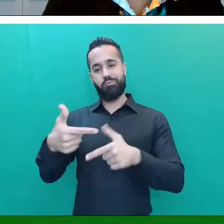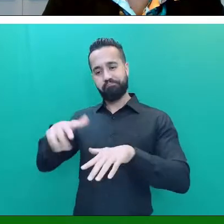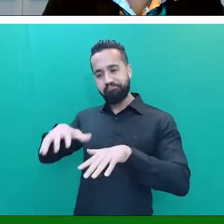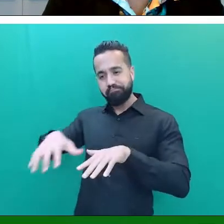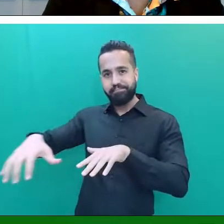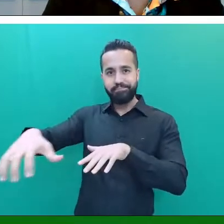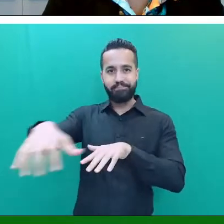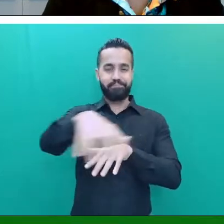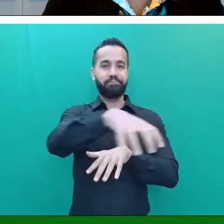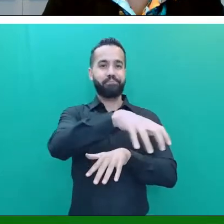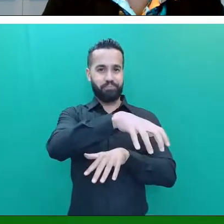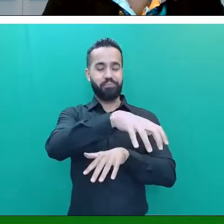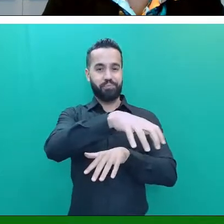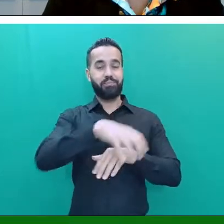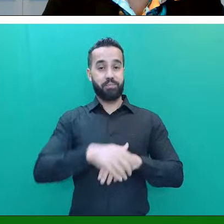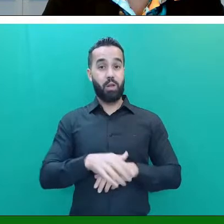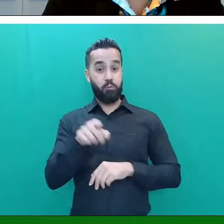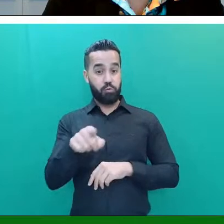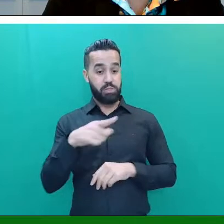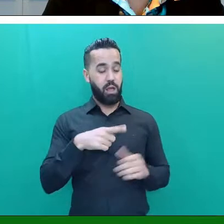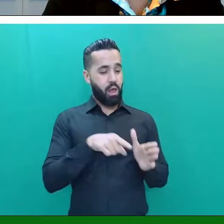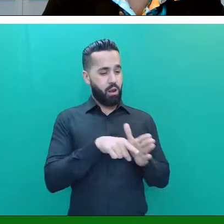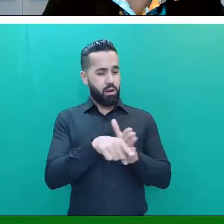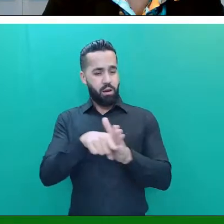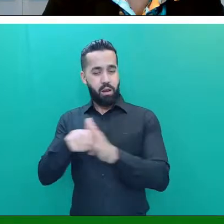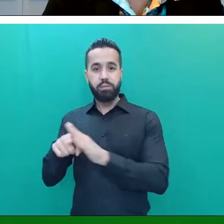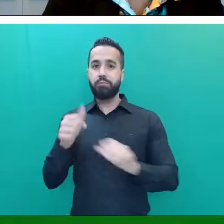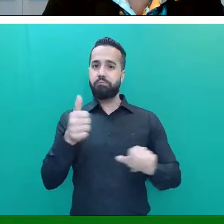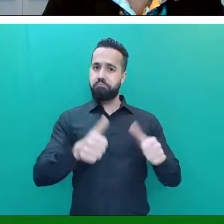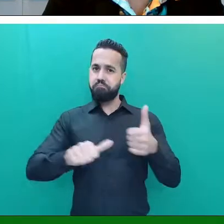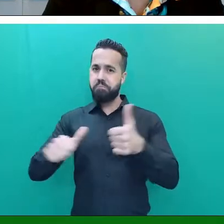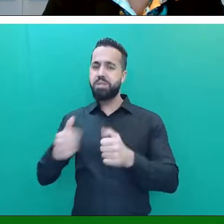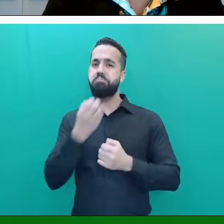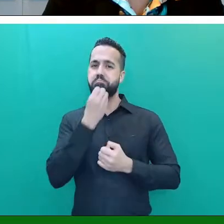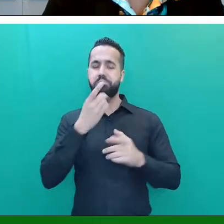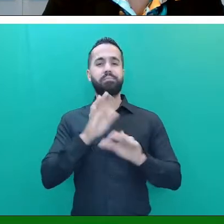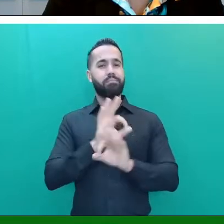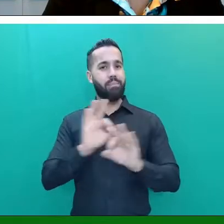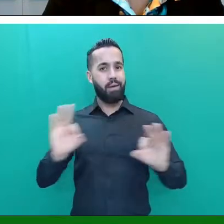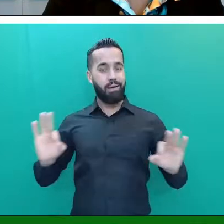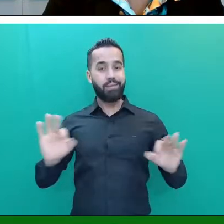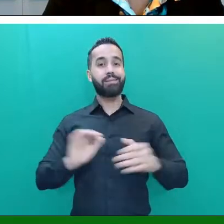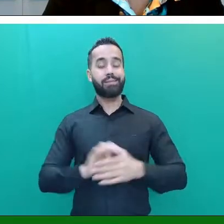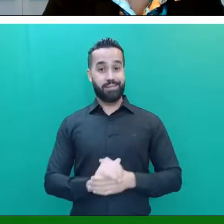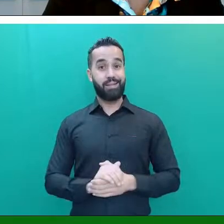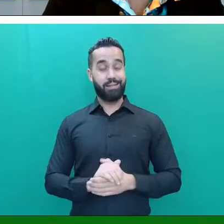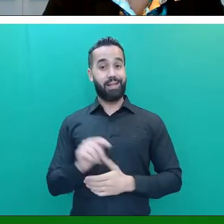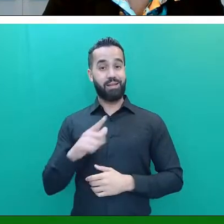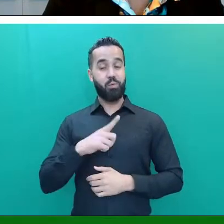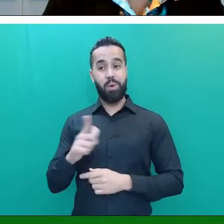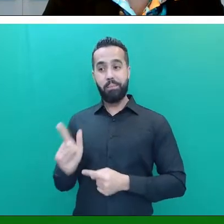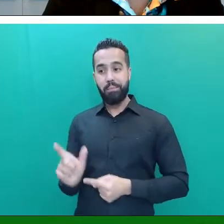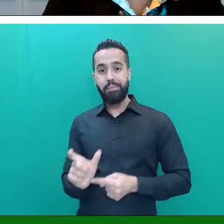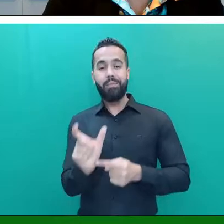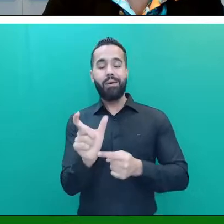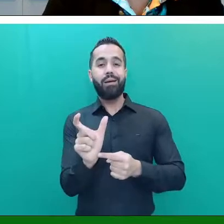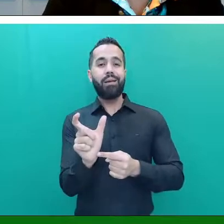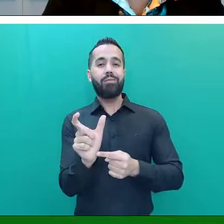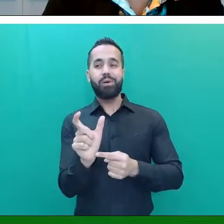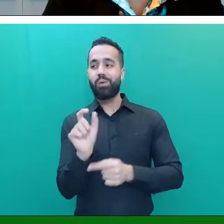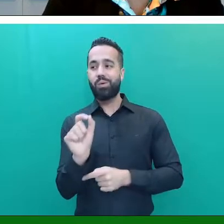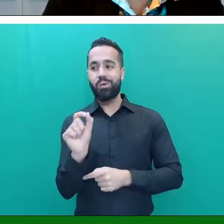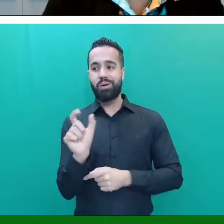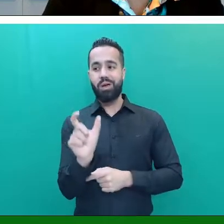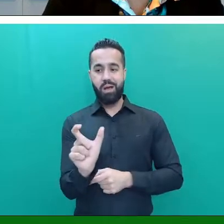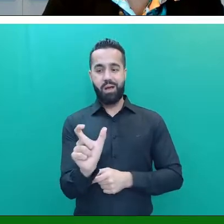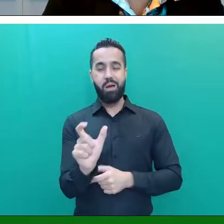que você analisa, e analisa muito bem. Portanto, aqui é mais um problema de uma palavra, penso eu. Uma palavra. Não,